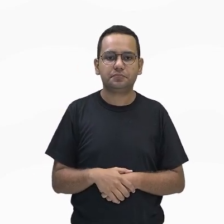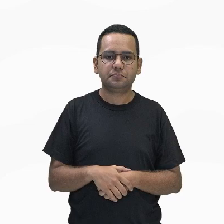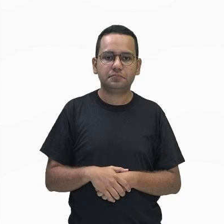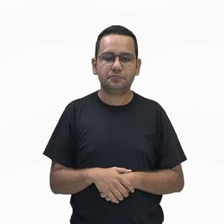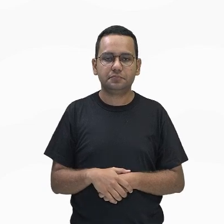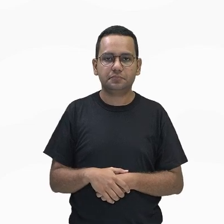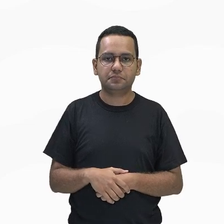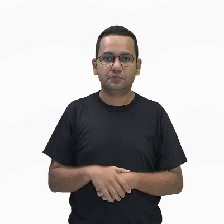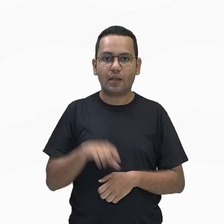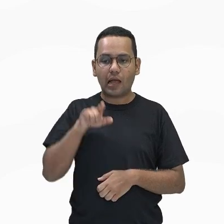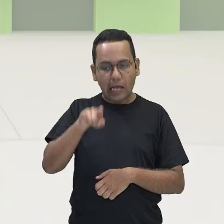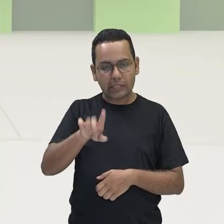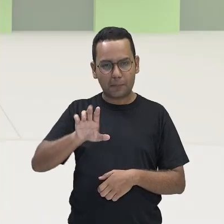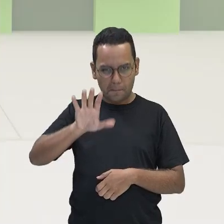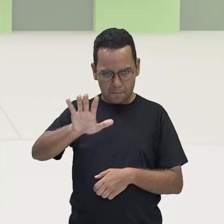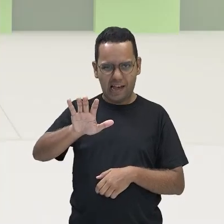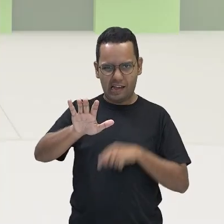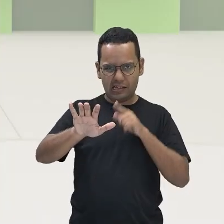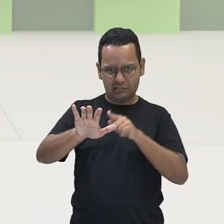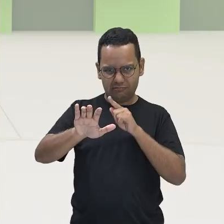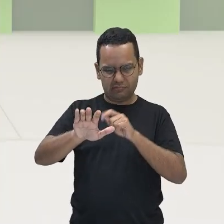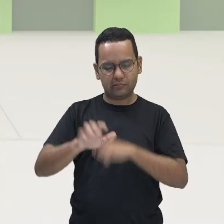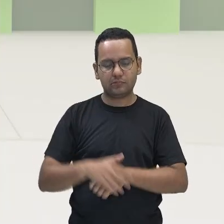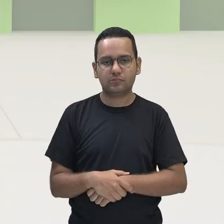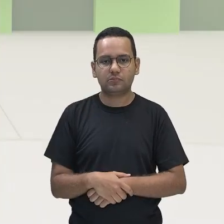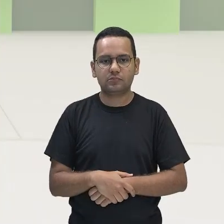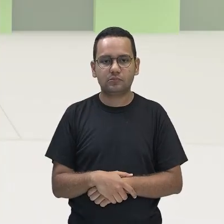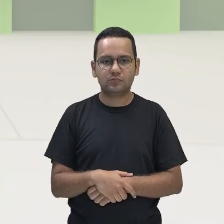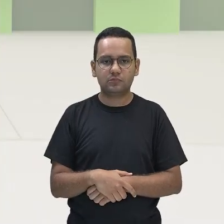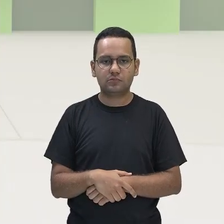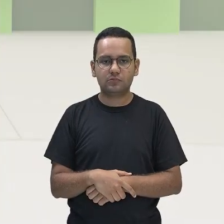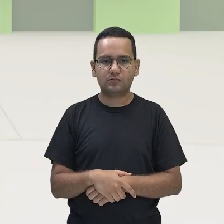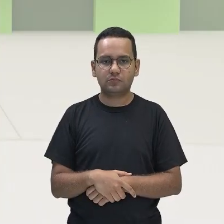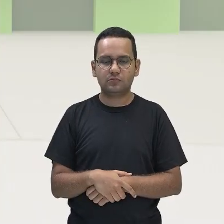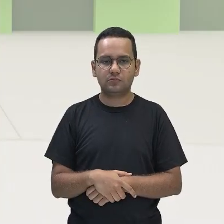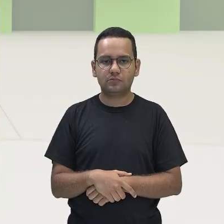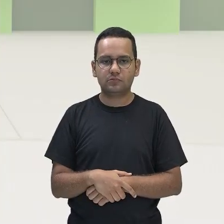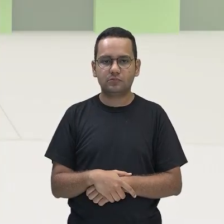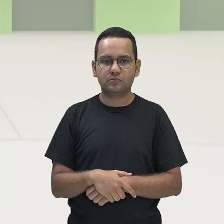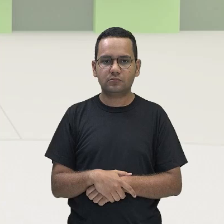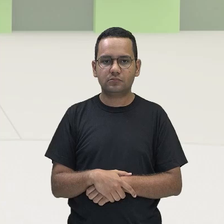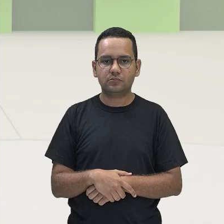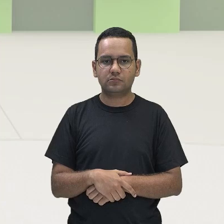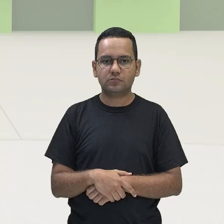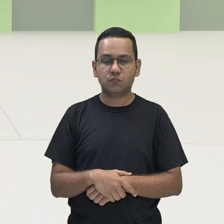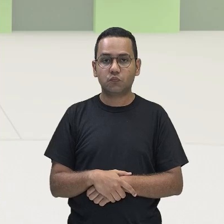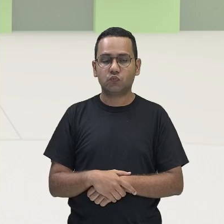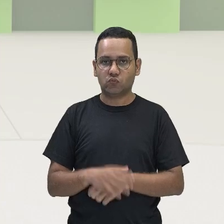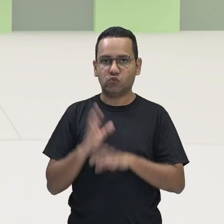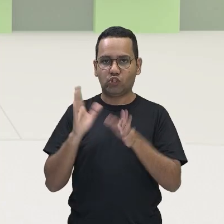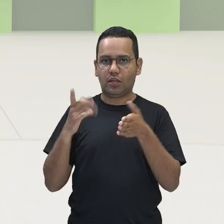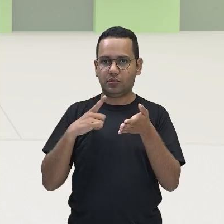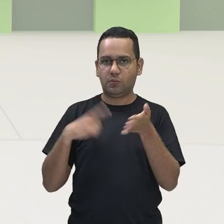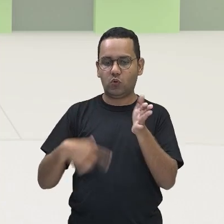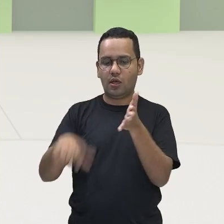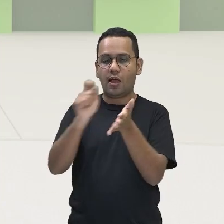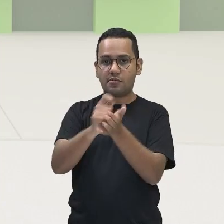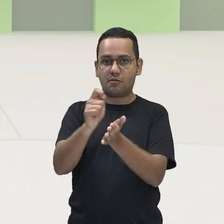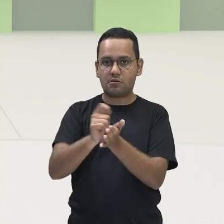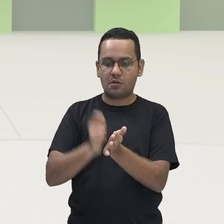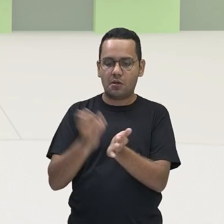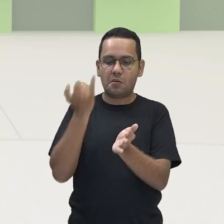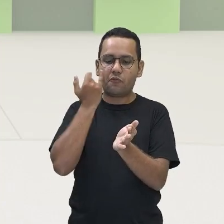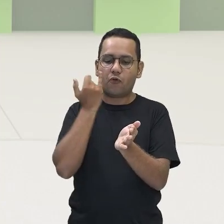pesquisa científica e no método científico, nós já temos anotações, nós já temos ali